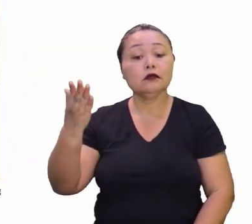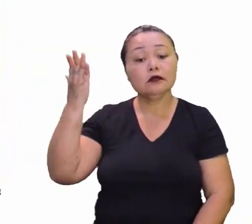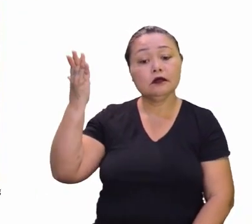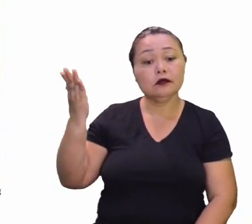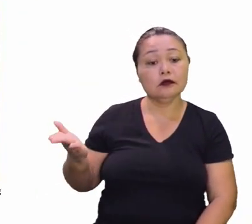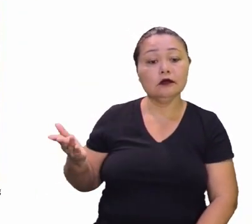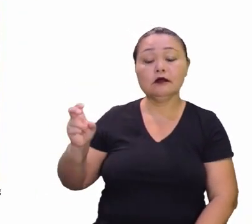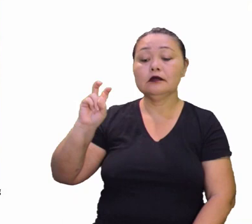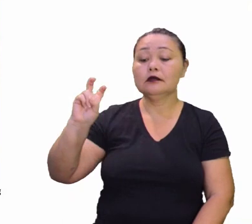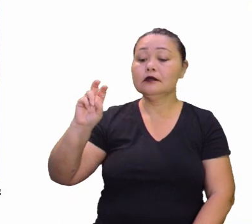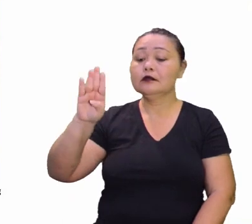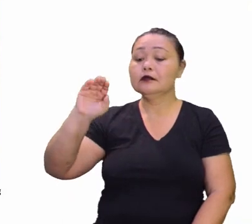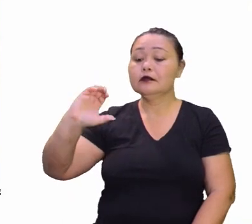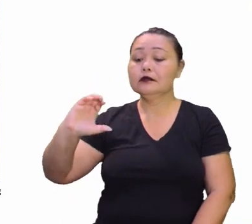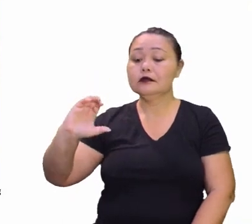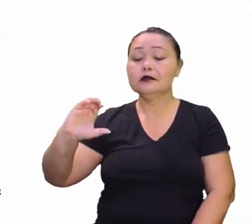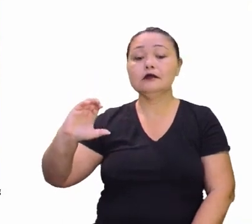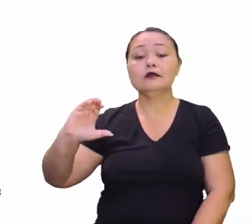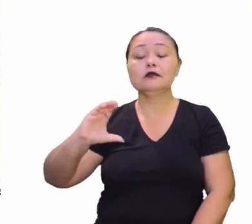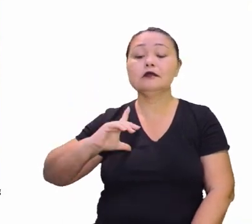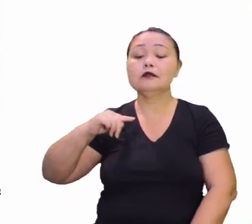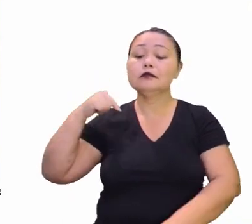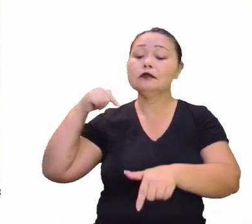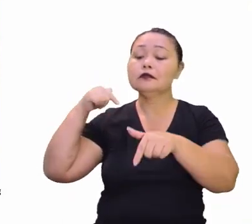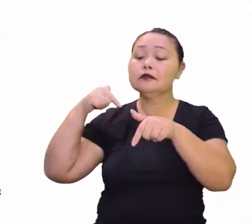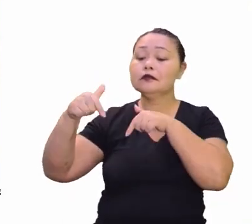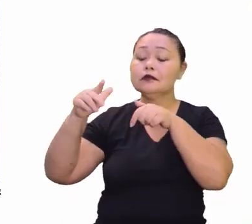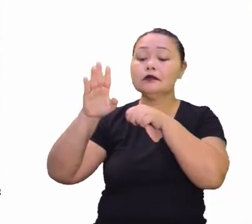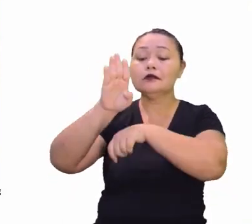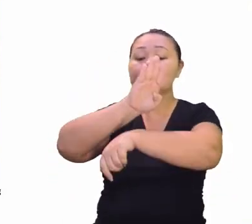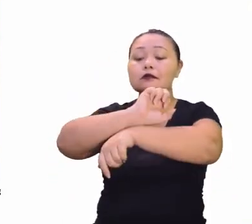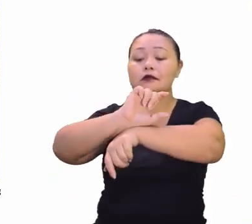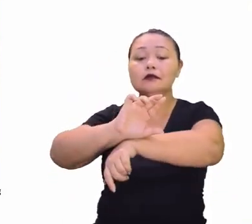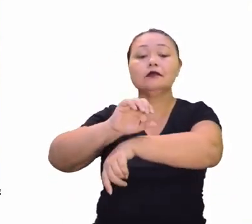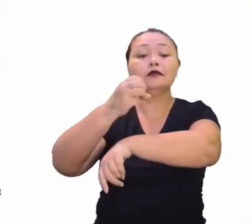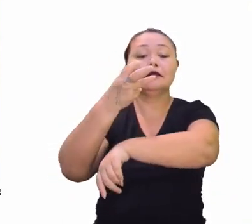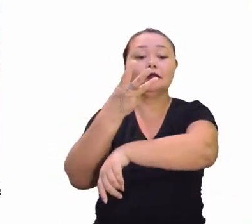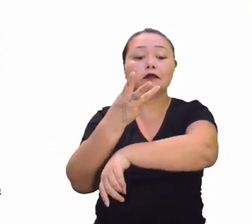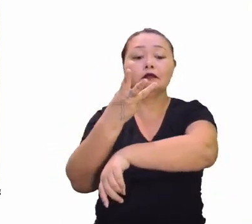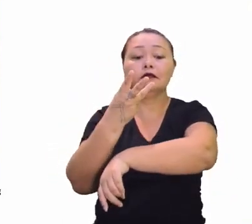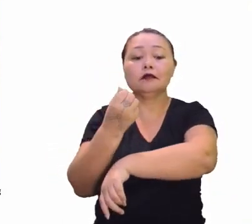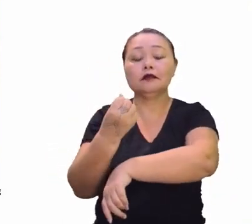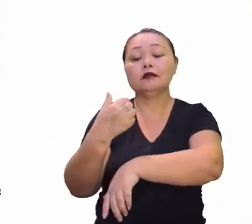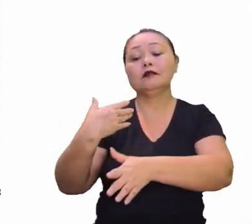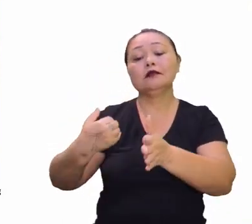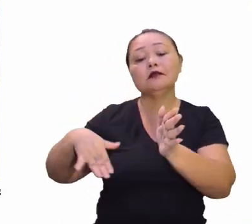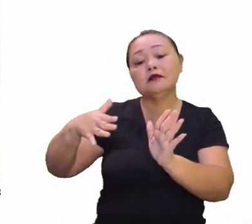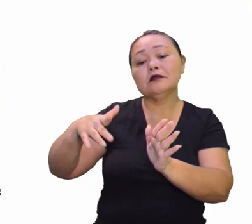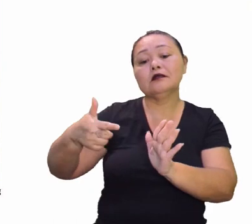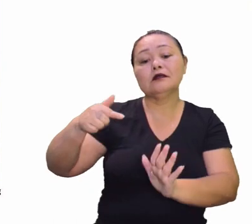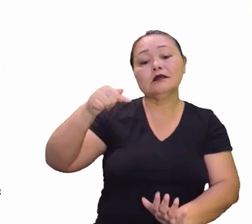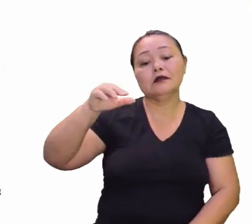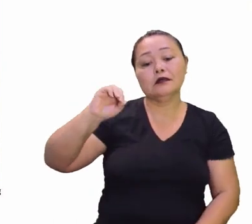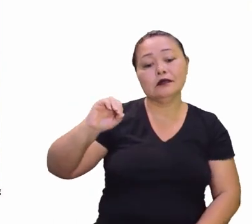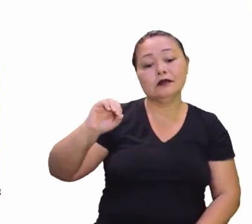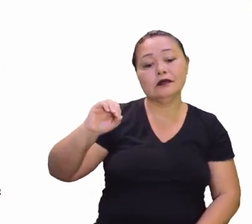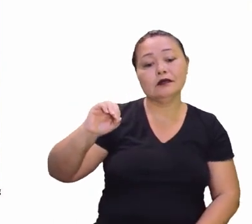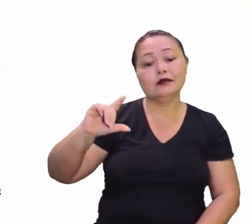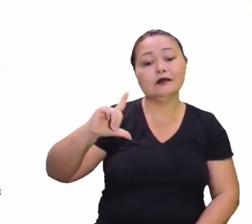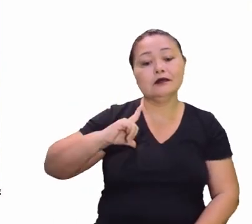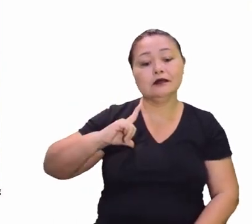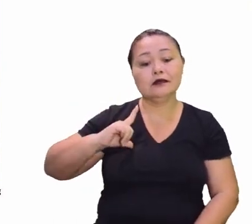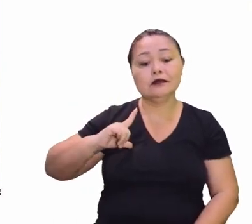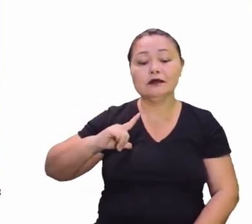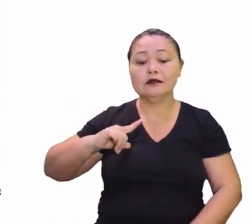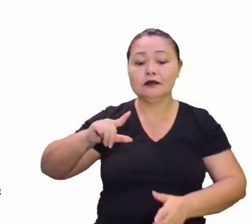Olha aí o Quinto Beck trabalhando na BR-364, lá nos idos dos anos 70, Rogério. Olha só